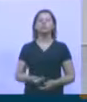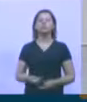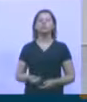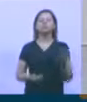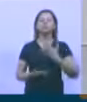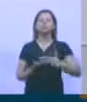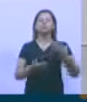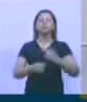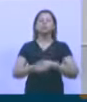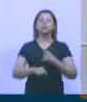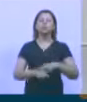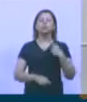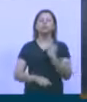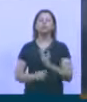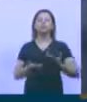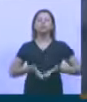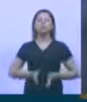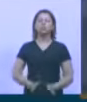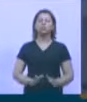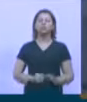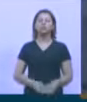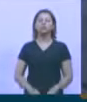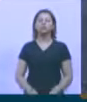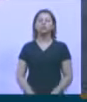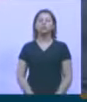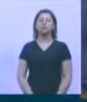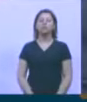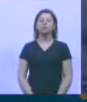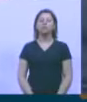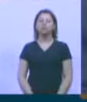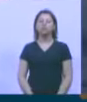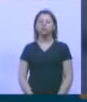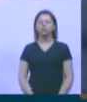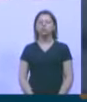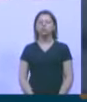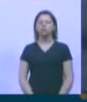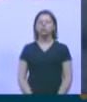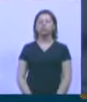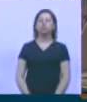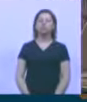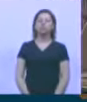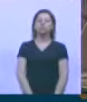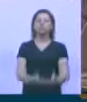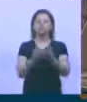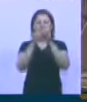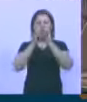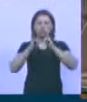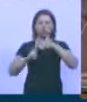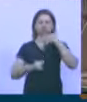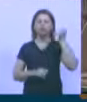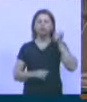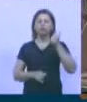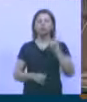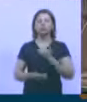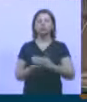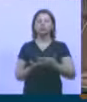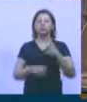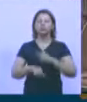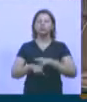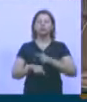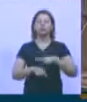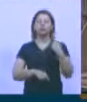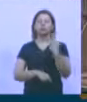o momento em que nascemos, and now we know even from the time when we were conceived, e eu quero dizer melhor, a partir do momento em que